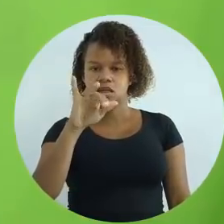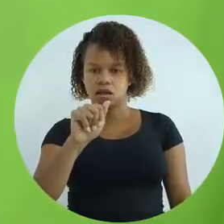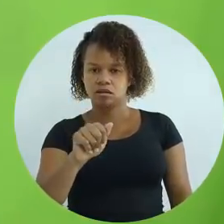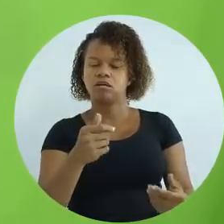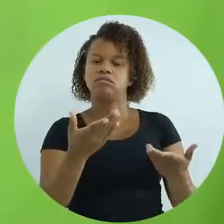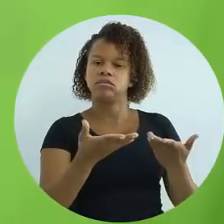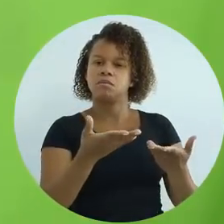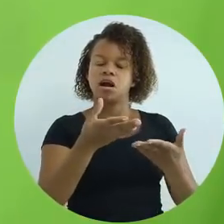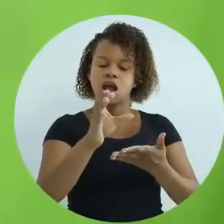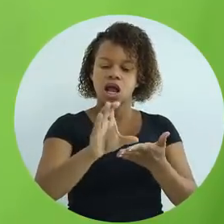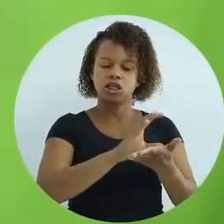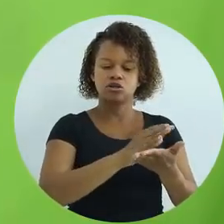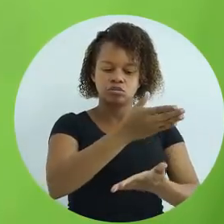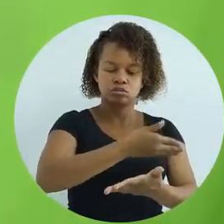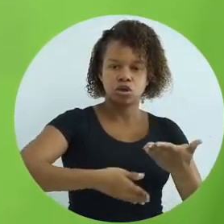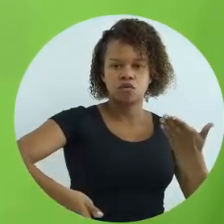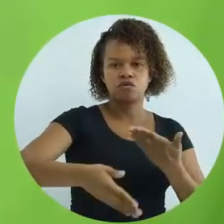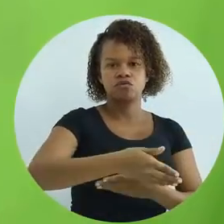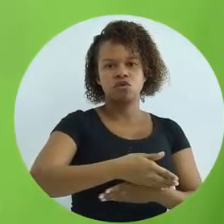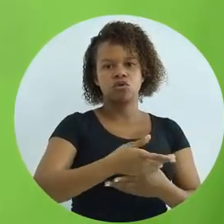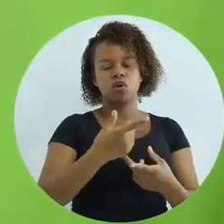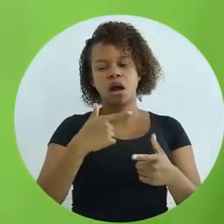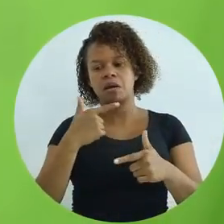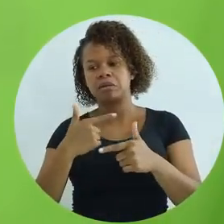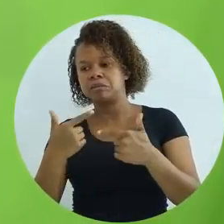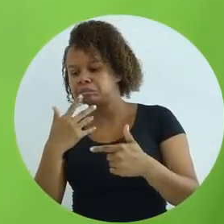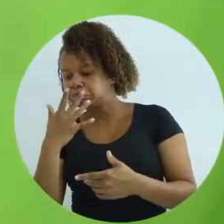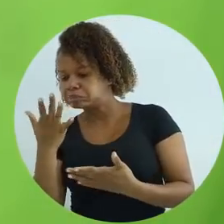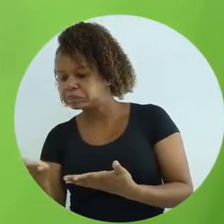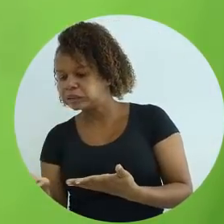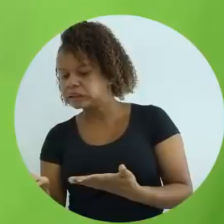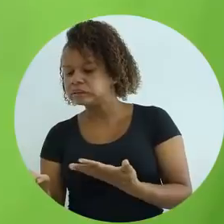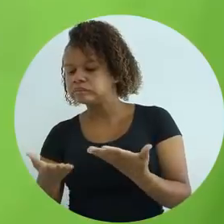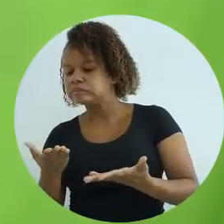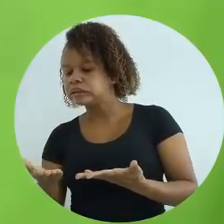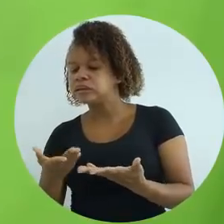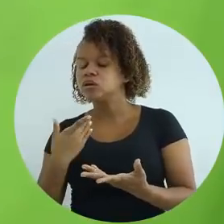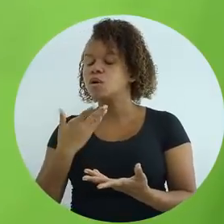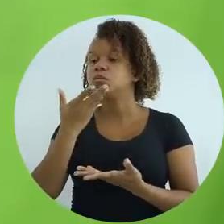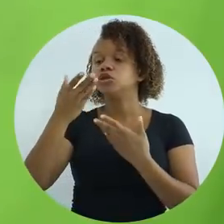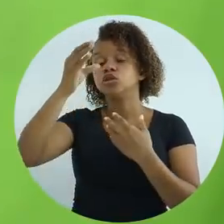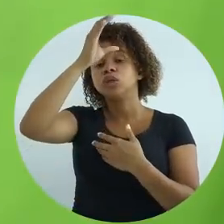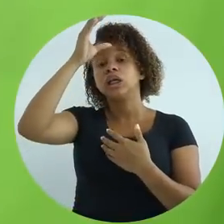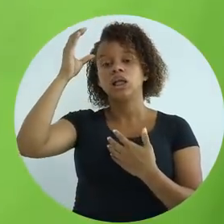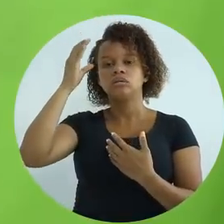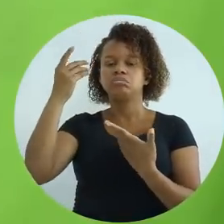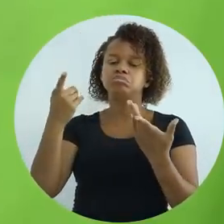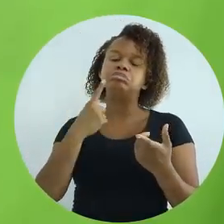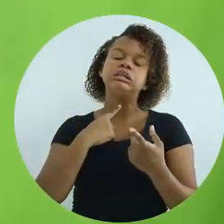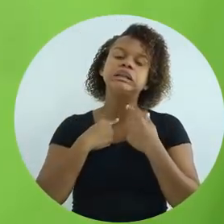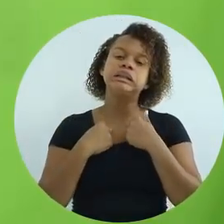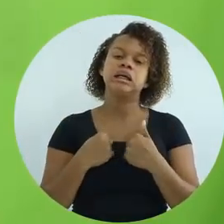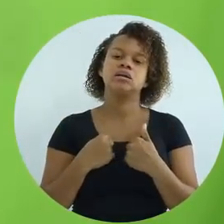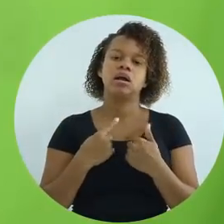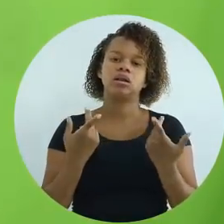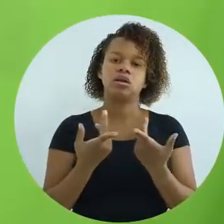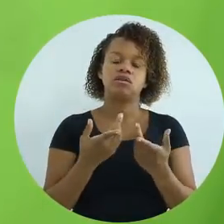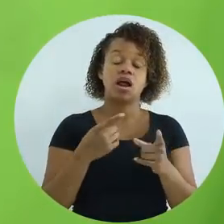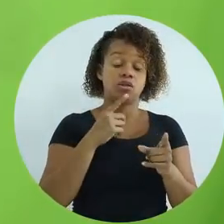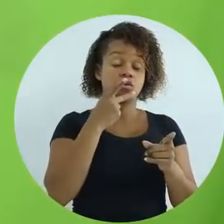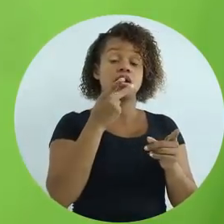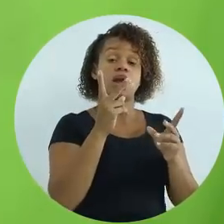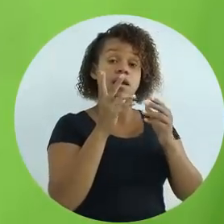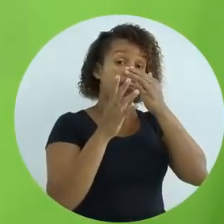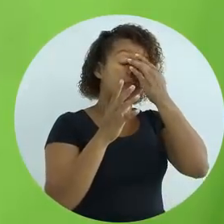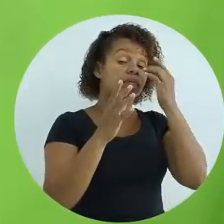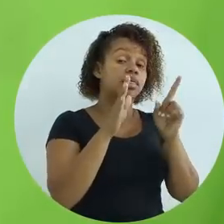recursos no produto acabado ou no serviço que o cliente deseja. Então, do que é que eu estou falando aqui? Eu estou falando de demanda.